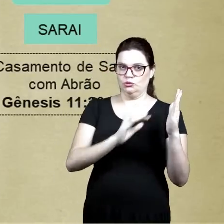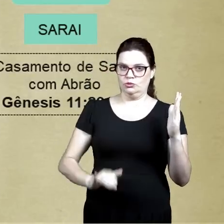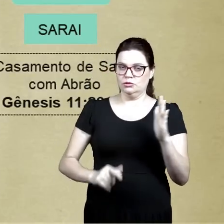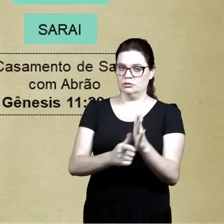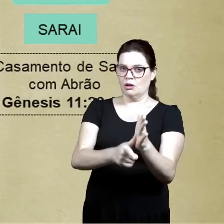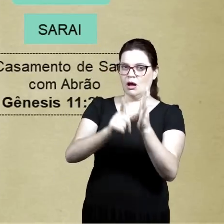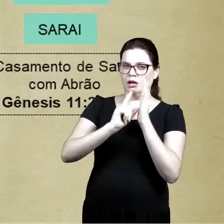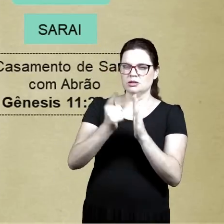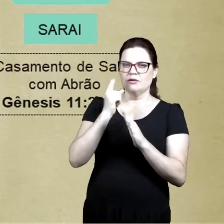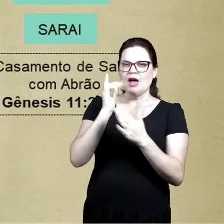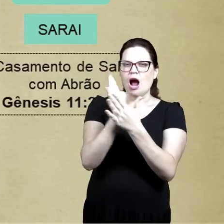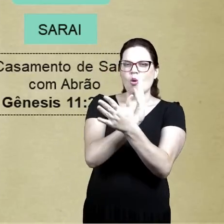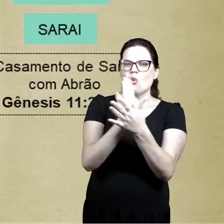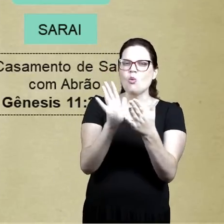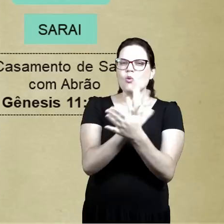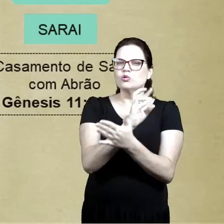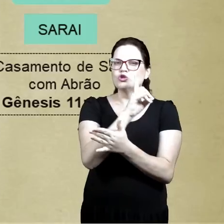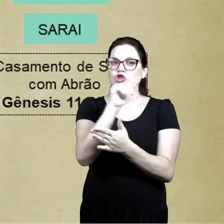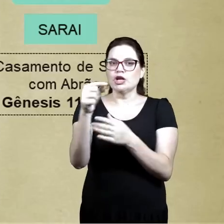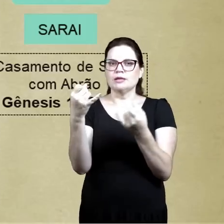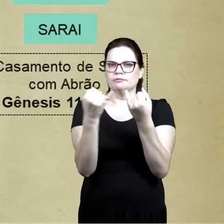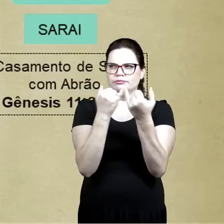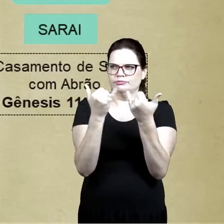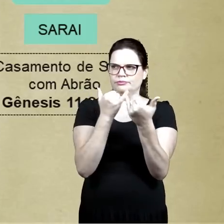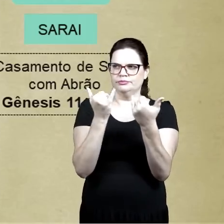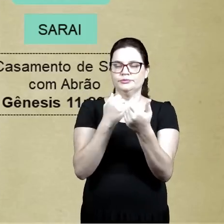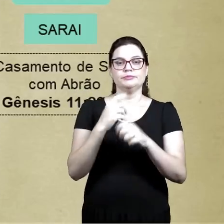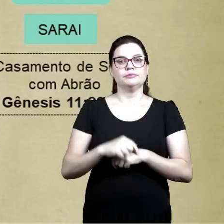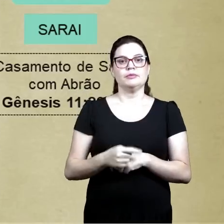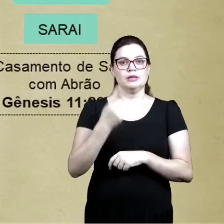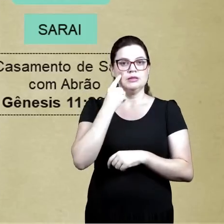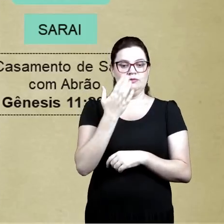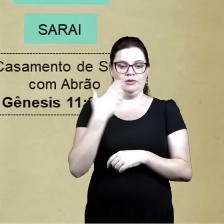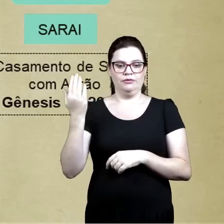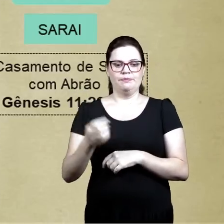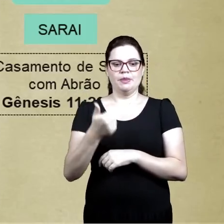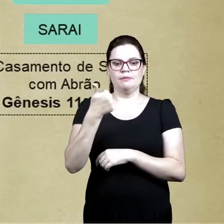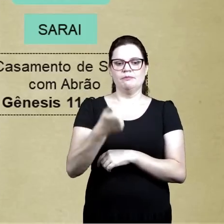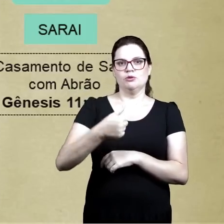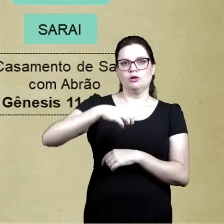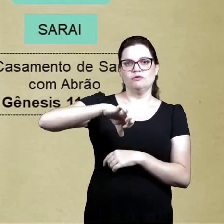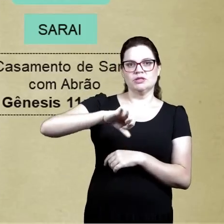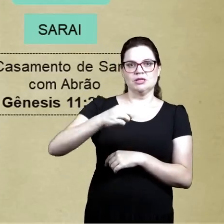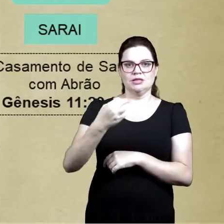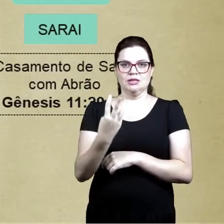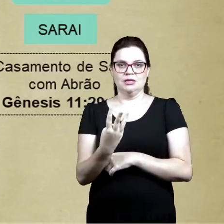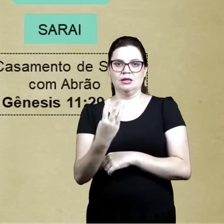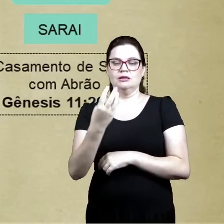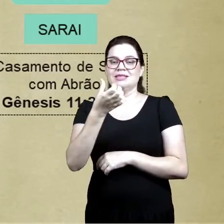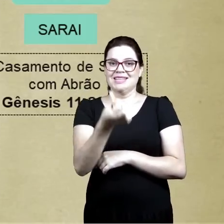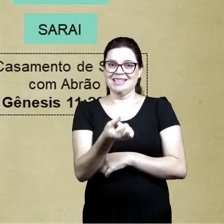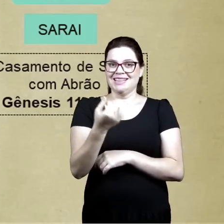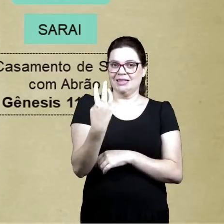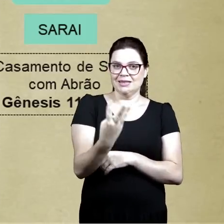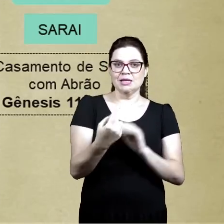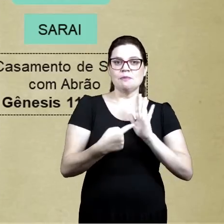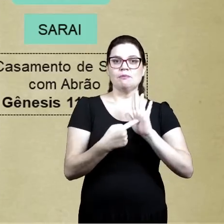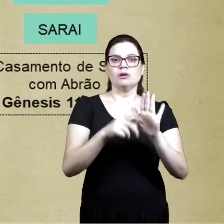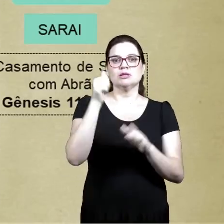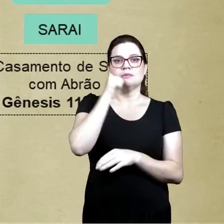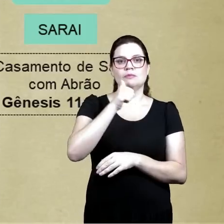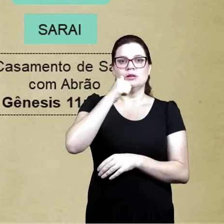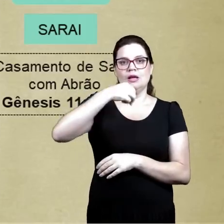em 1963, antes de Cristo, como mostra o quadro, o nascimento de Milca. Milca, ela